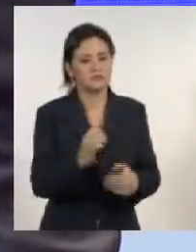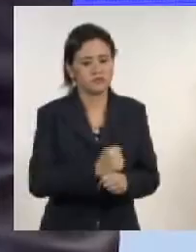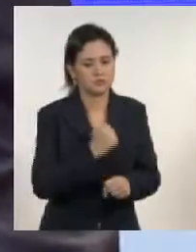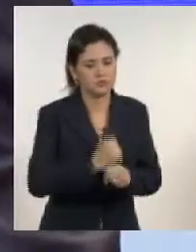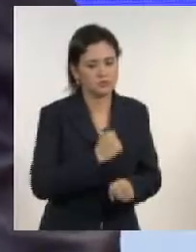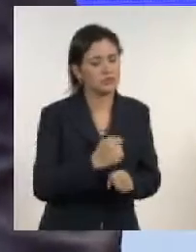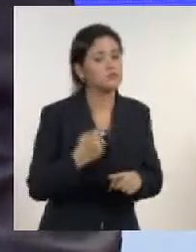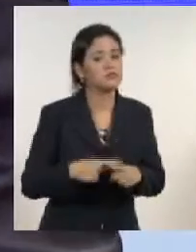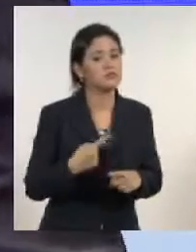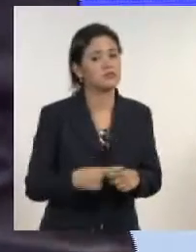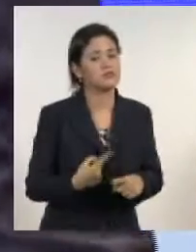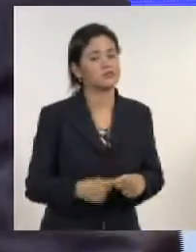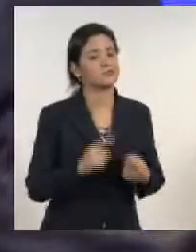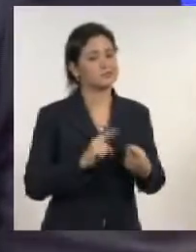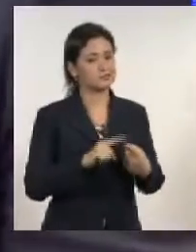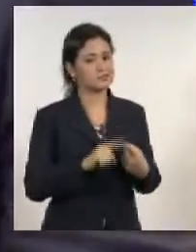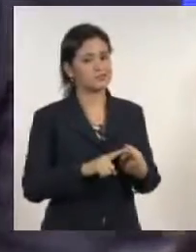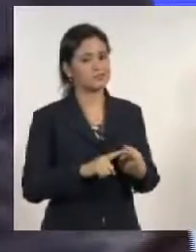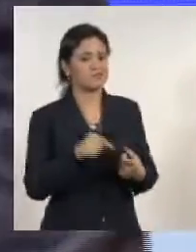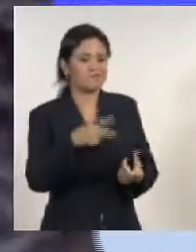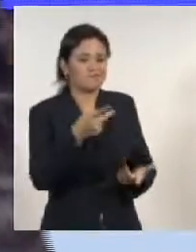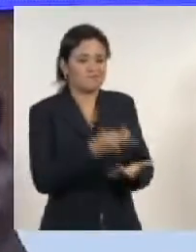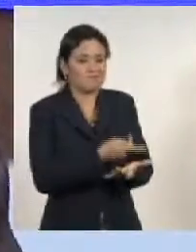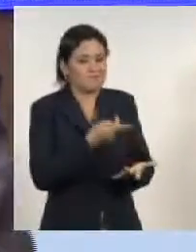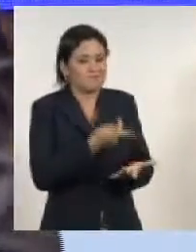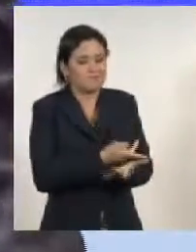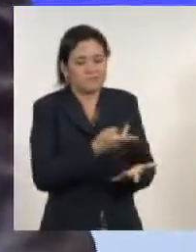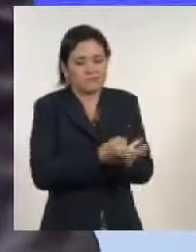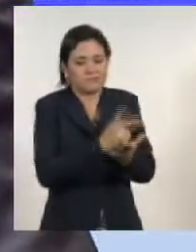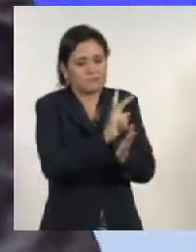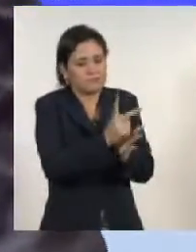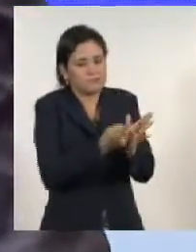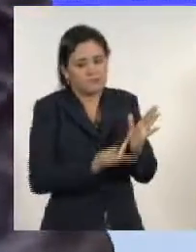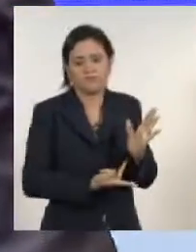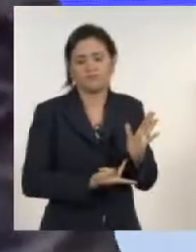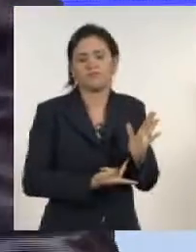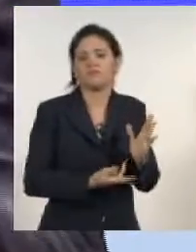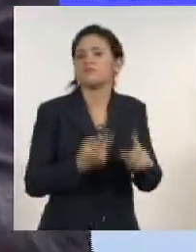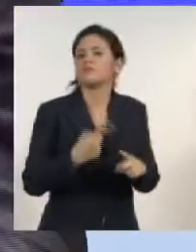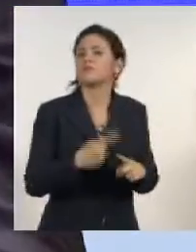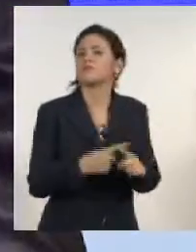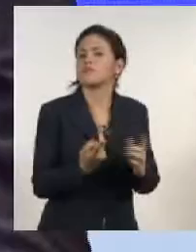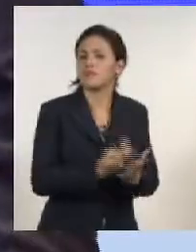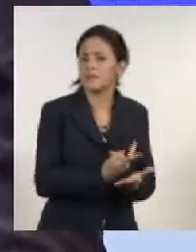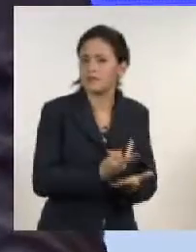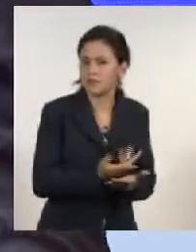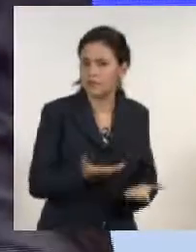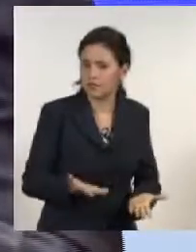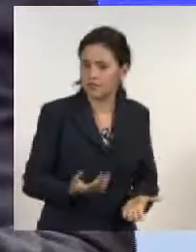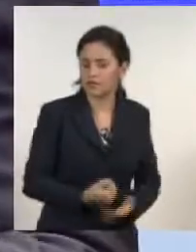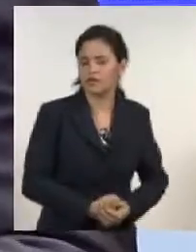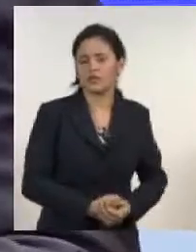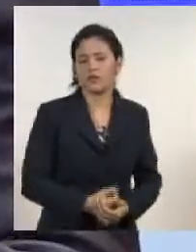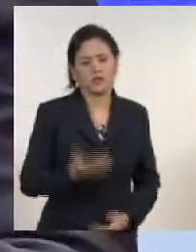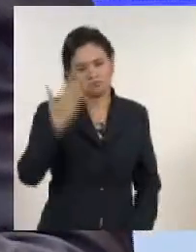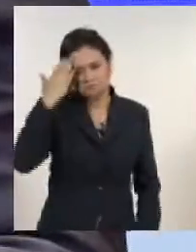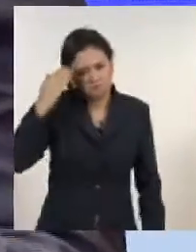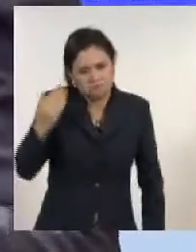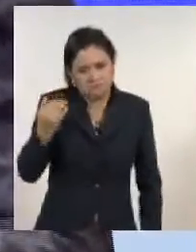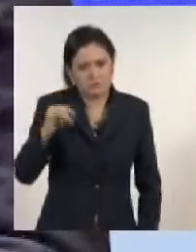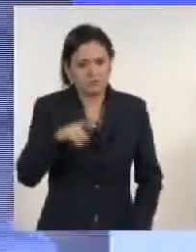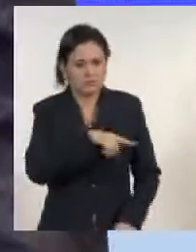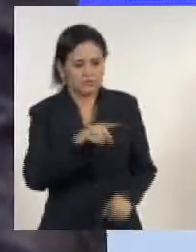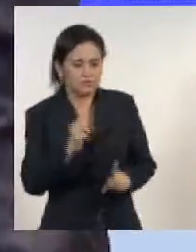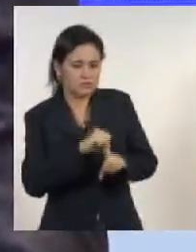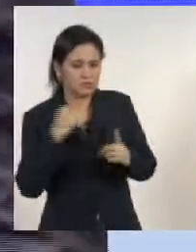há irregularidades graves. Que irregularidades são essas? Não sei se a sociedade maranhense já